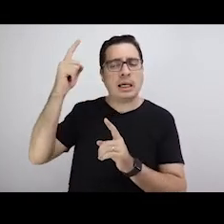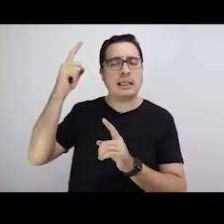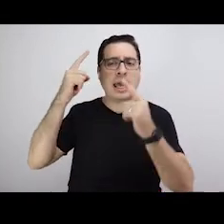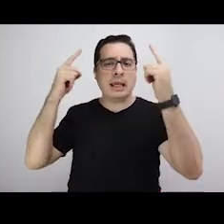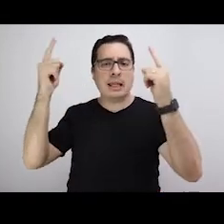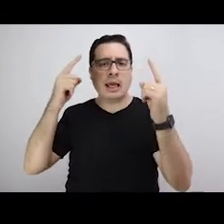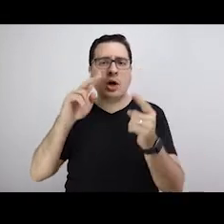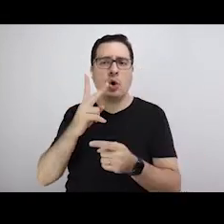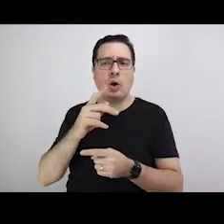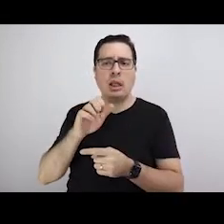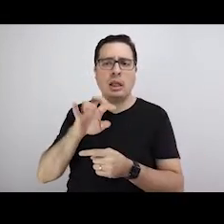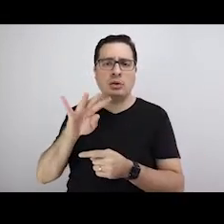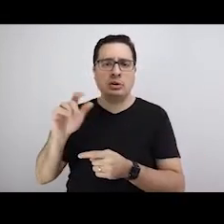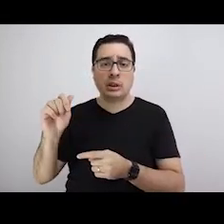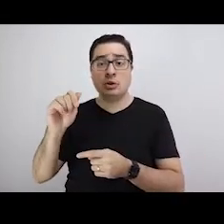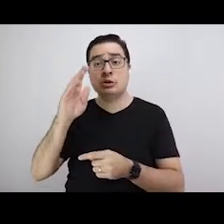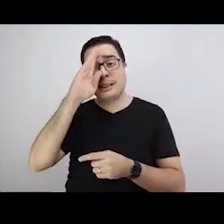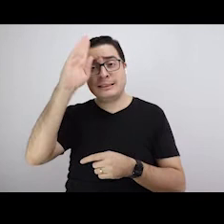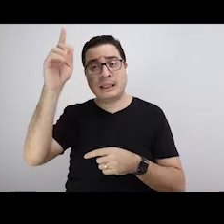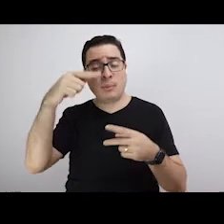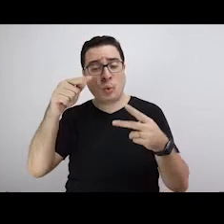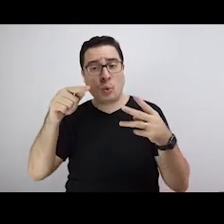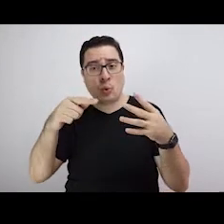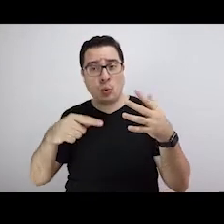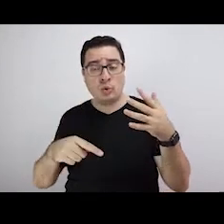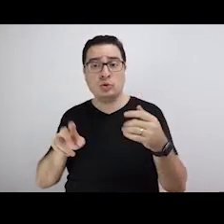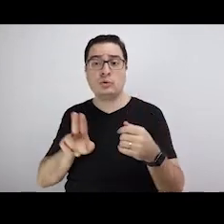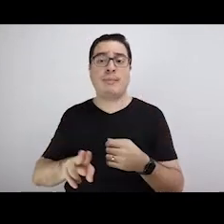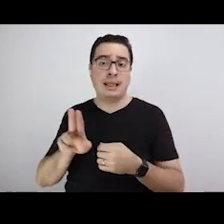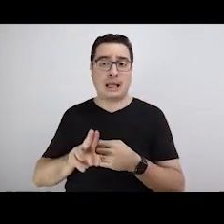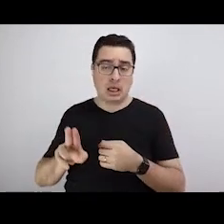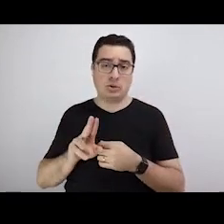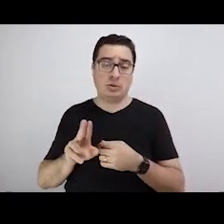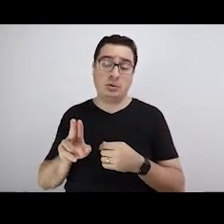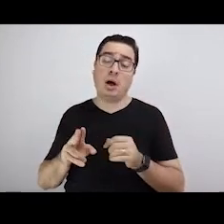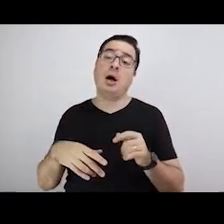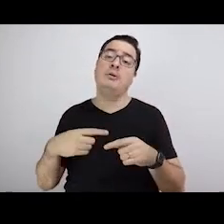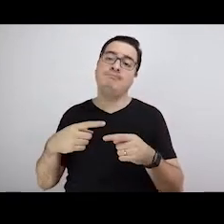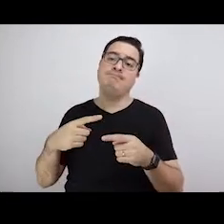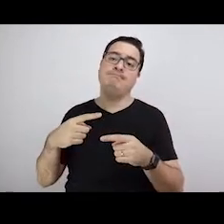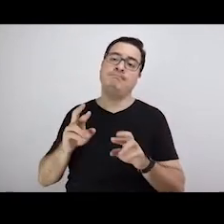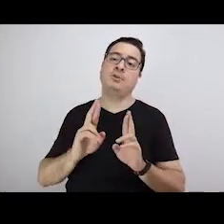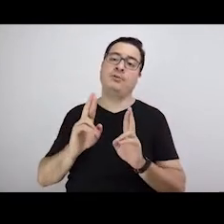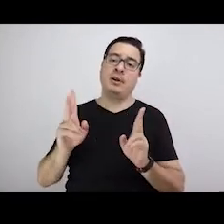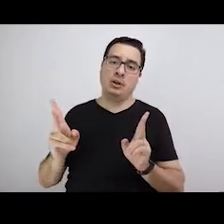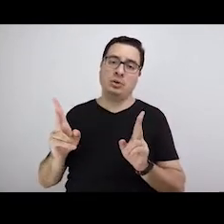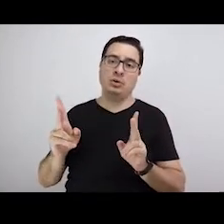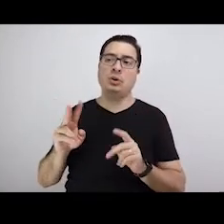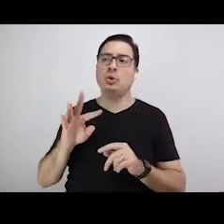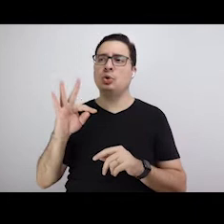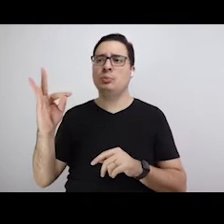heurística, ideias, esses princípios de usabilidade e que, ao contrário do senso